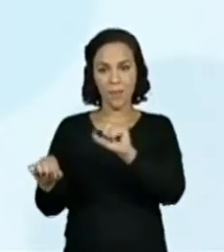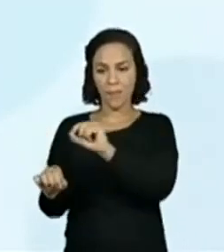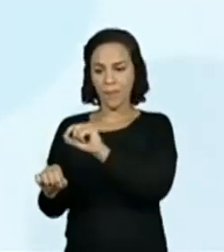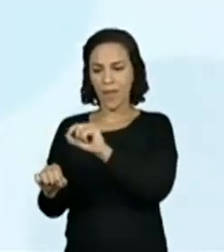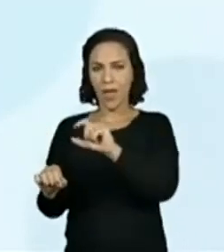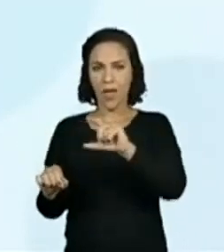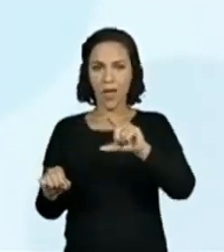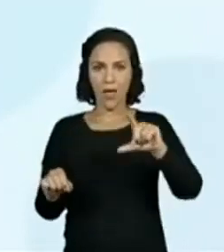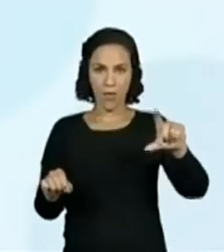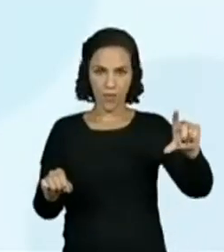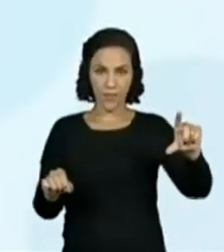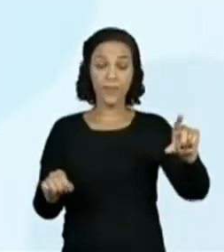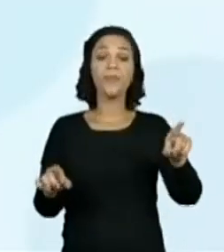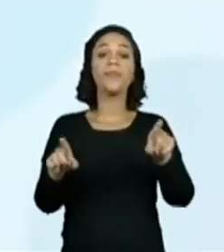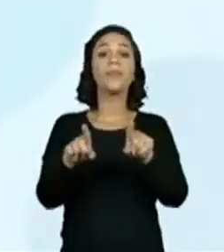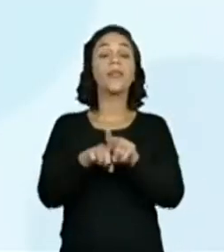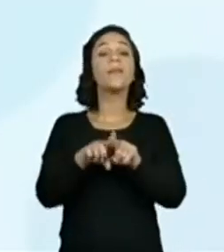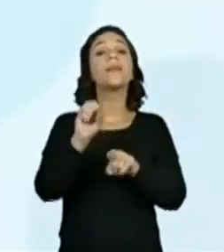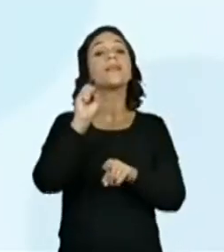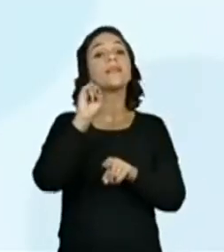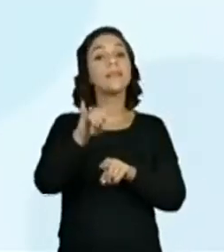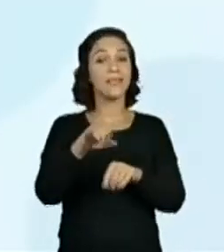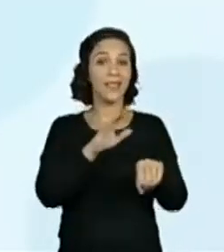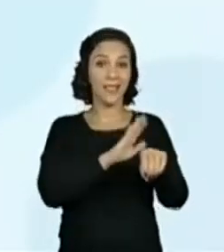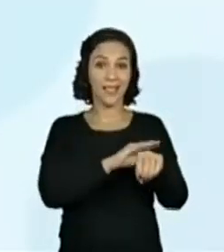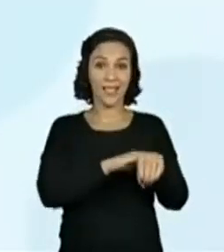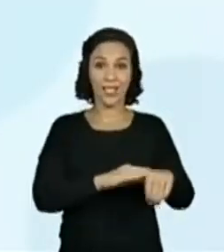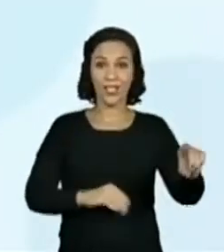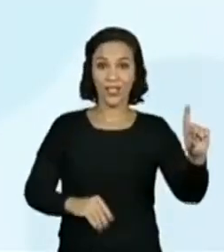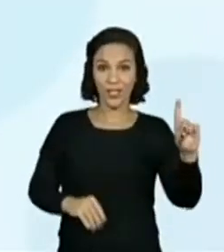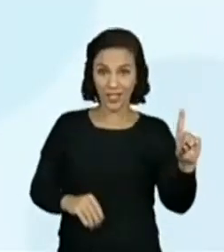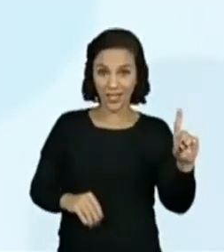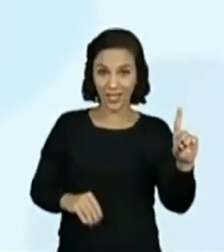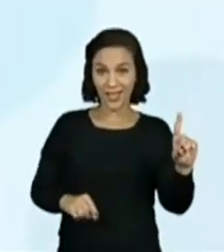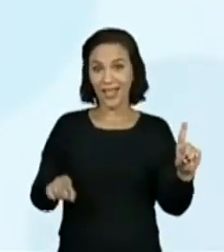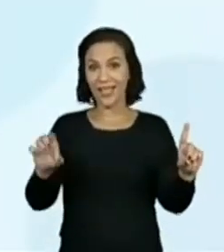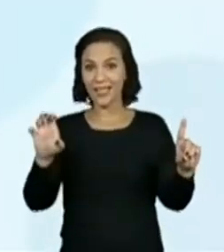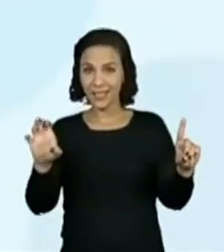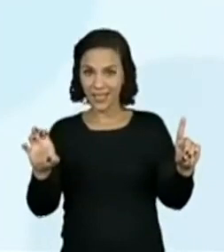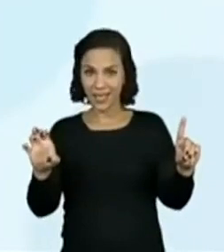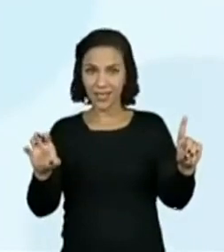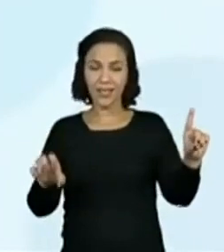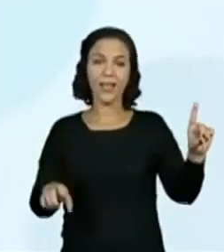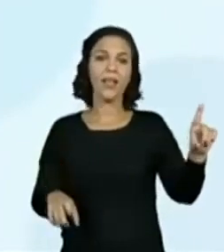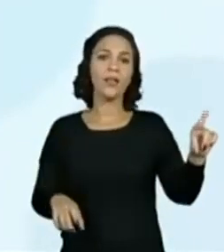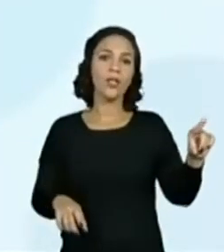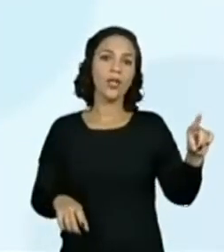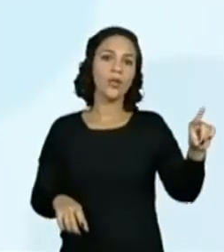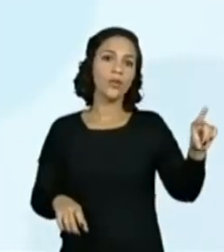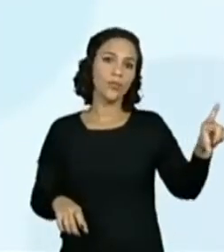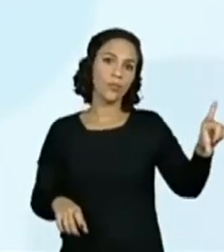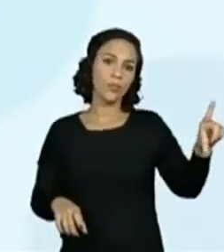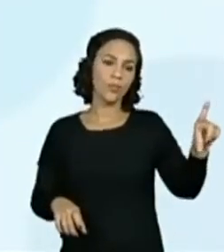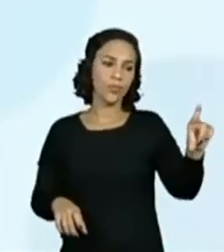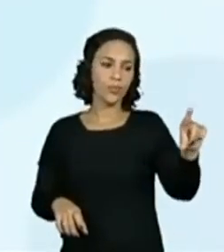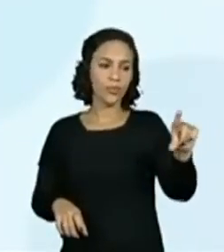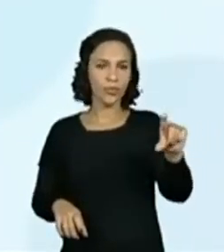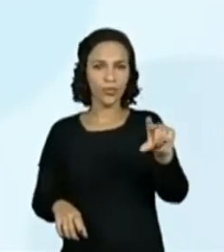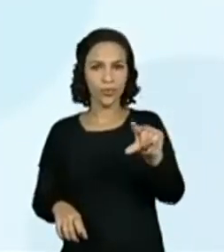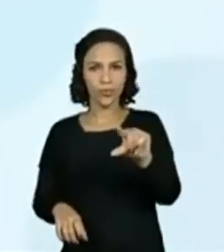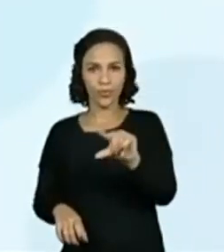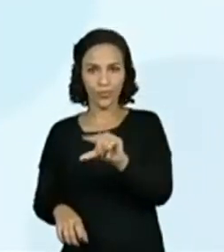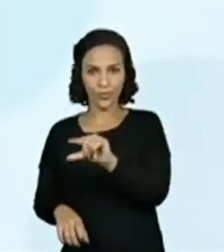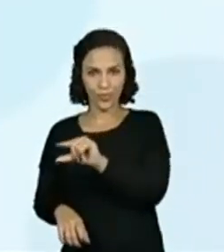e também diminuem se nós contarmos da direita de quem olha para a esquerda. Por exemplo, eu